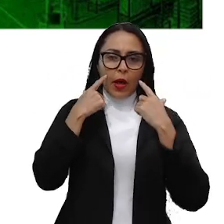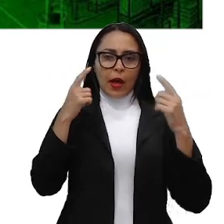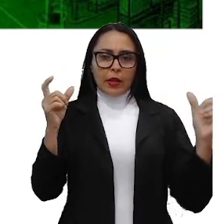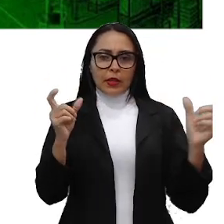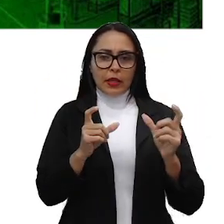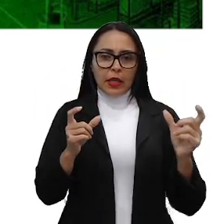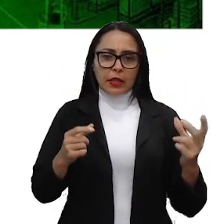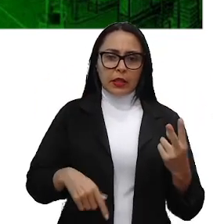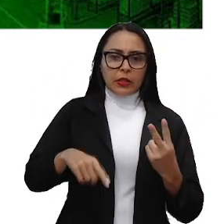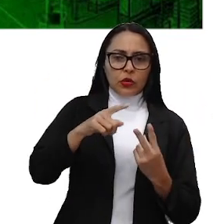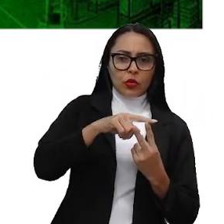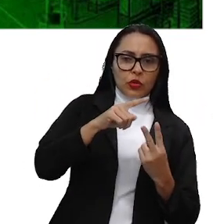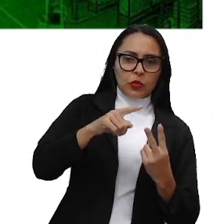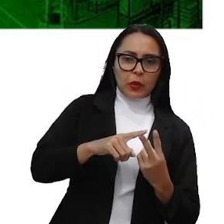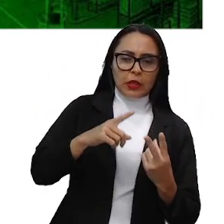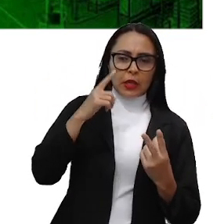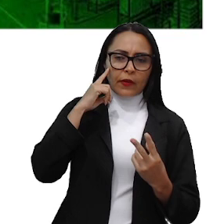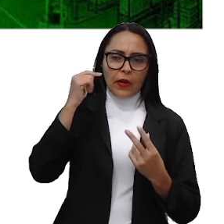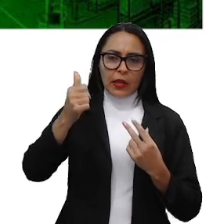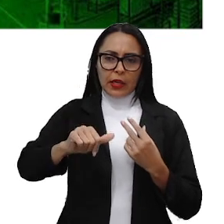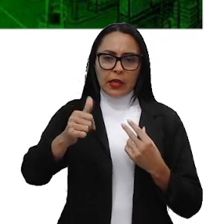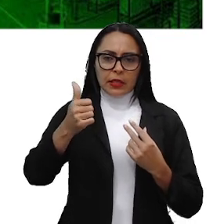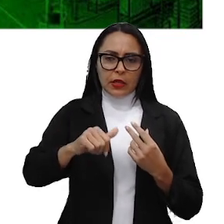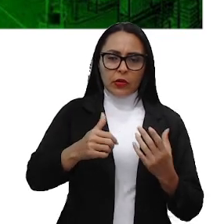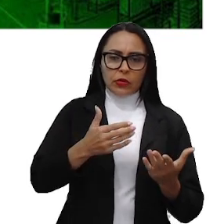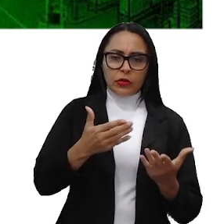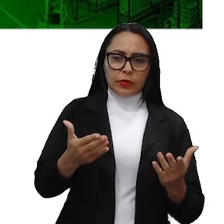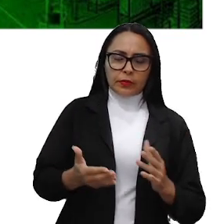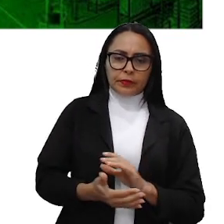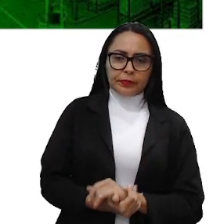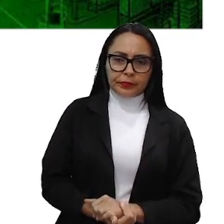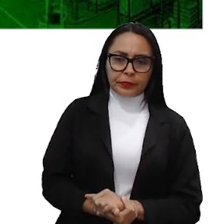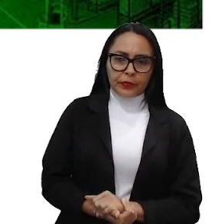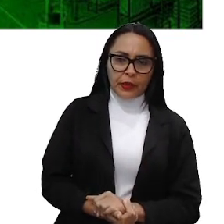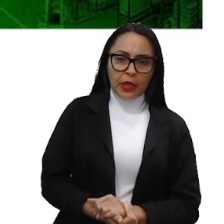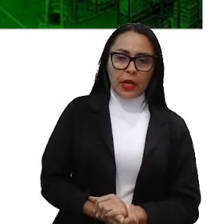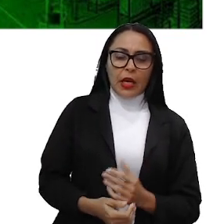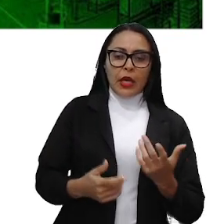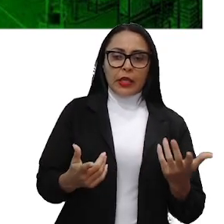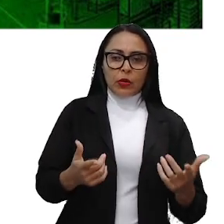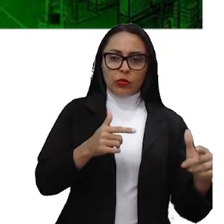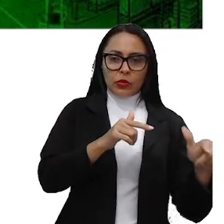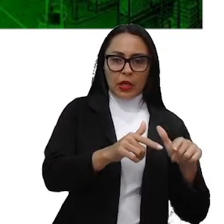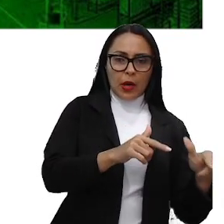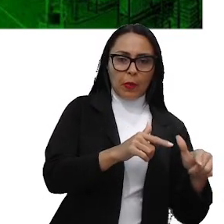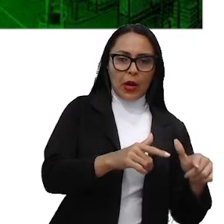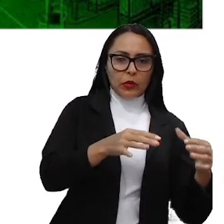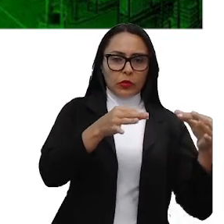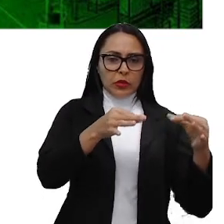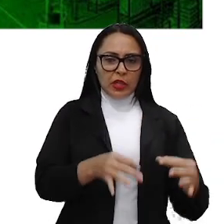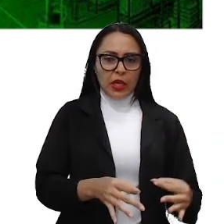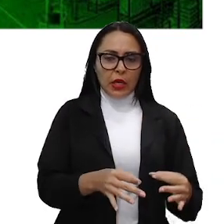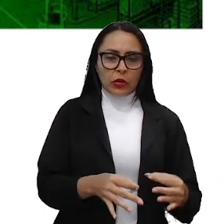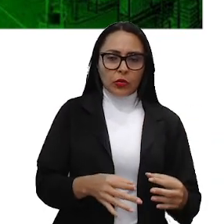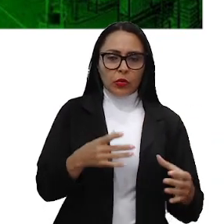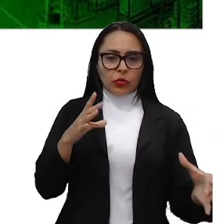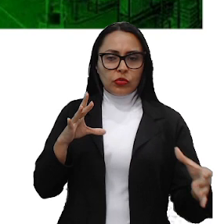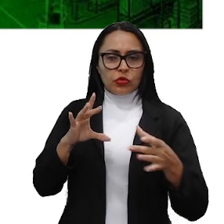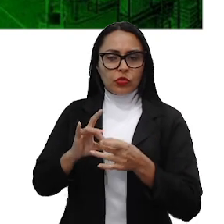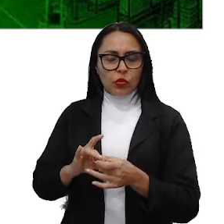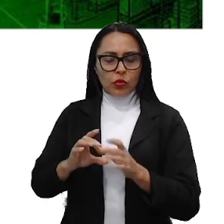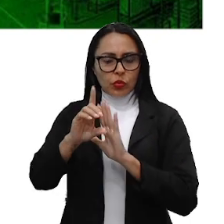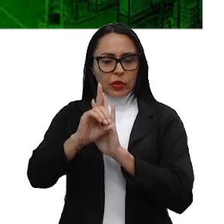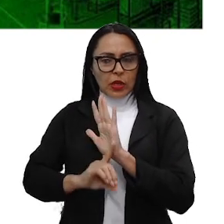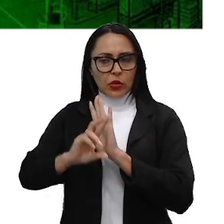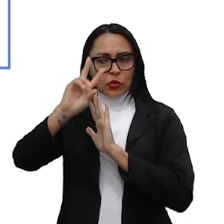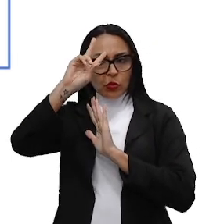atentas nos dois aspectos da avaliação de uma cadeia de suprimentos: práticas de trabalho honestas associado aos direitos